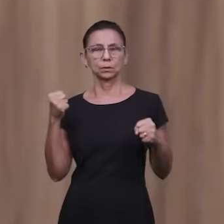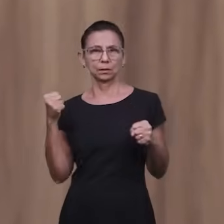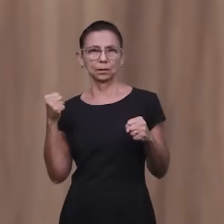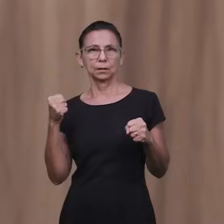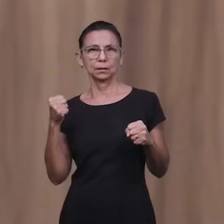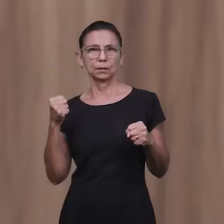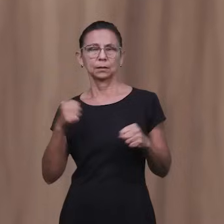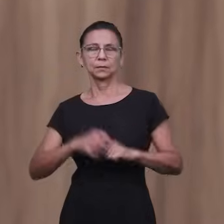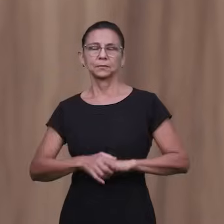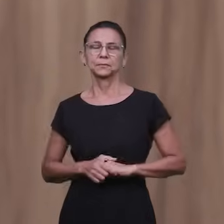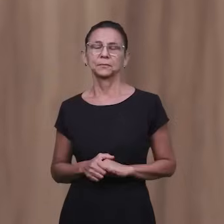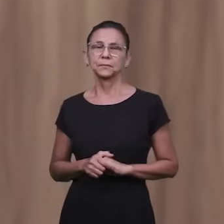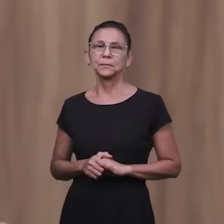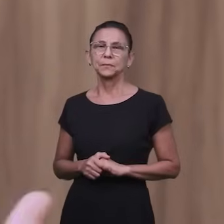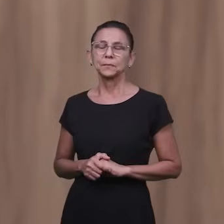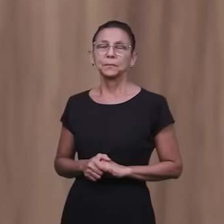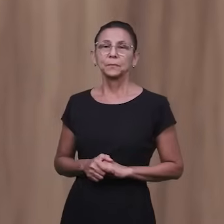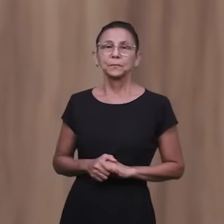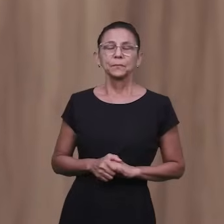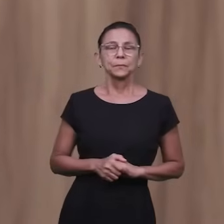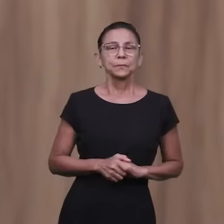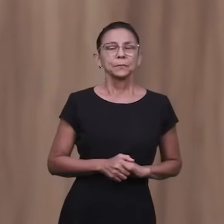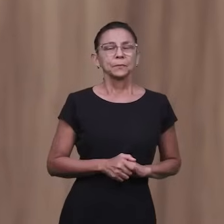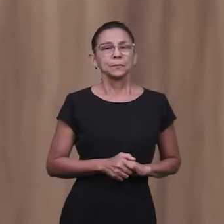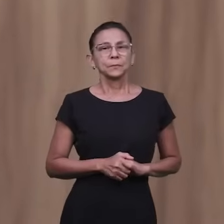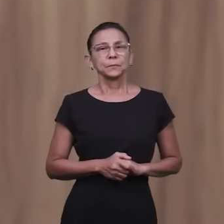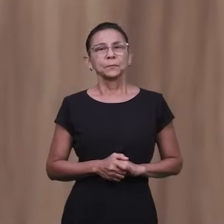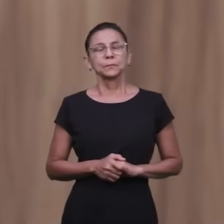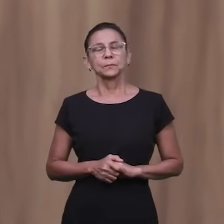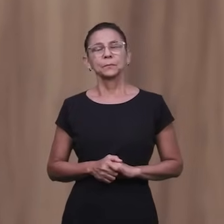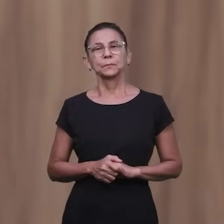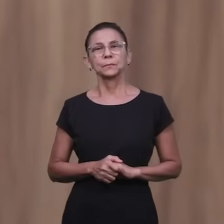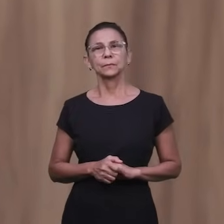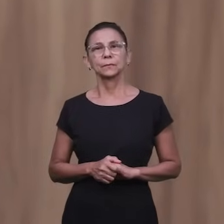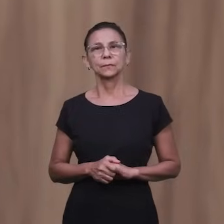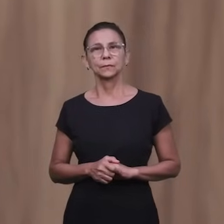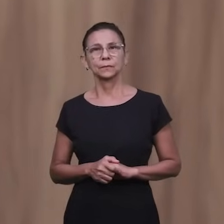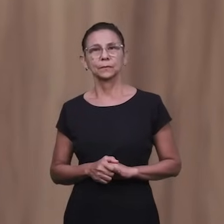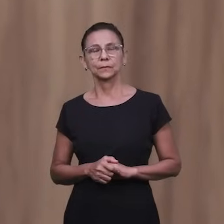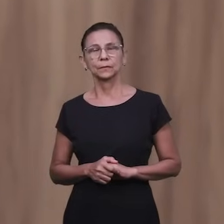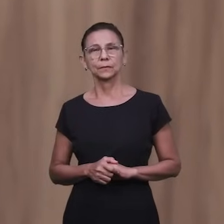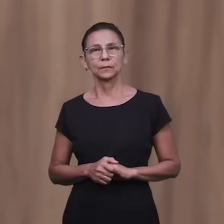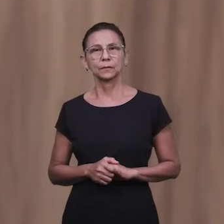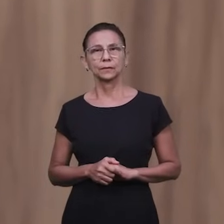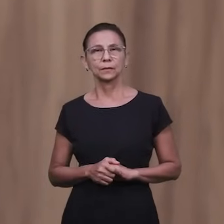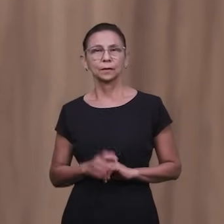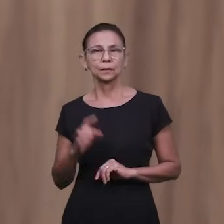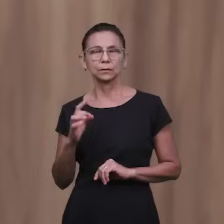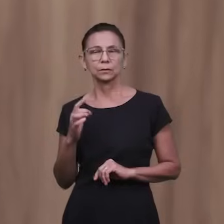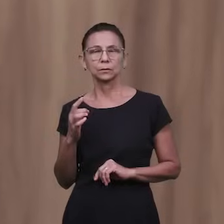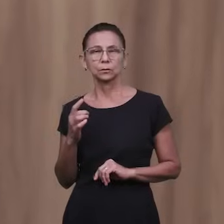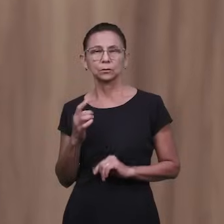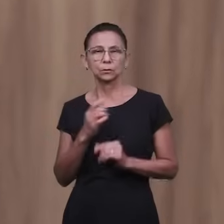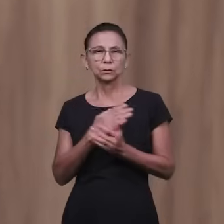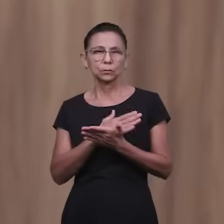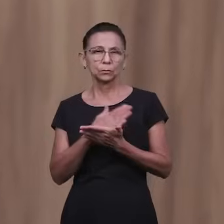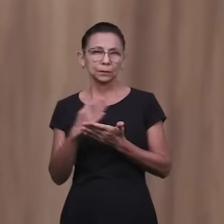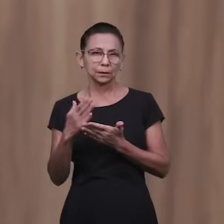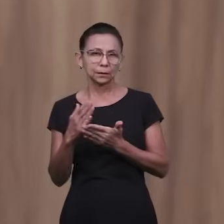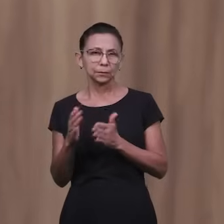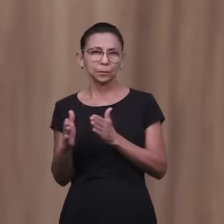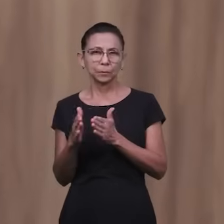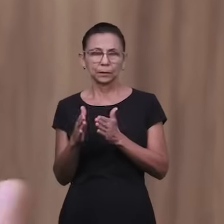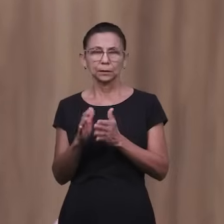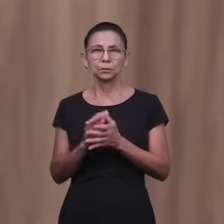quando é a nossa vez de falar, né? O poder de Deus começa a agir no coração daquelas pessoas.